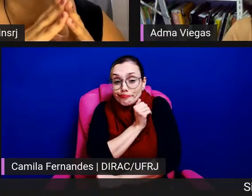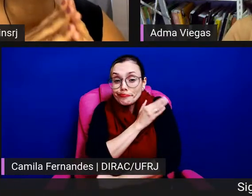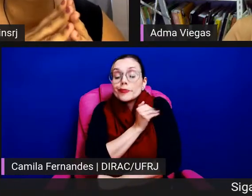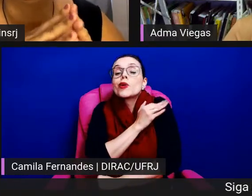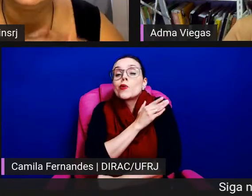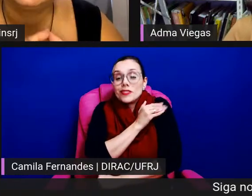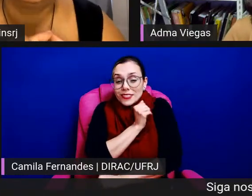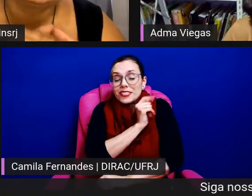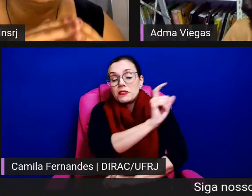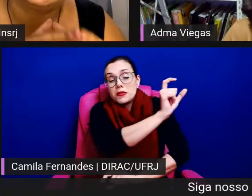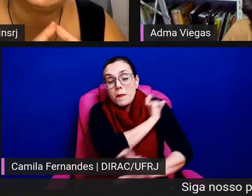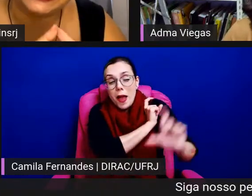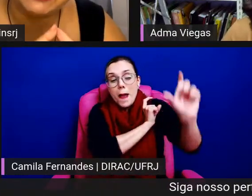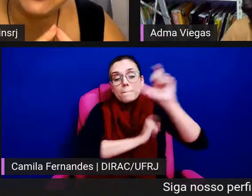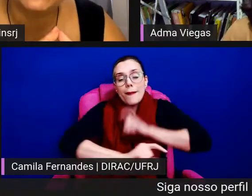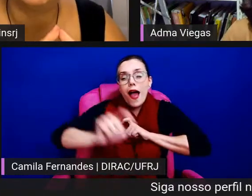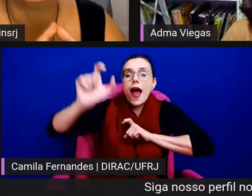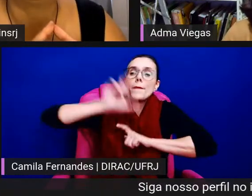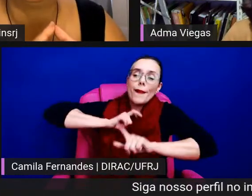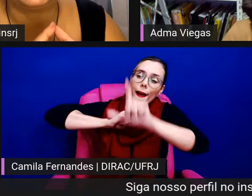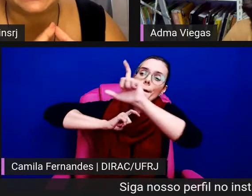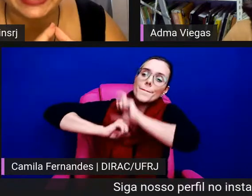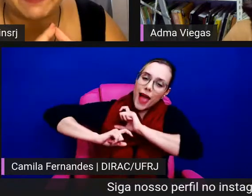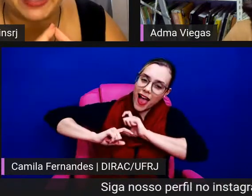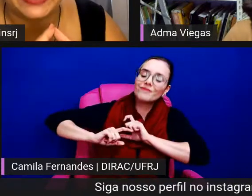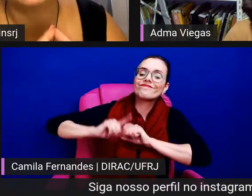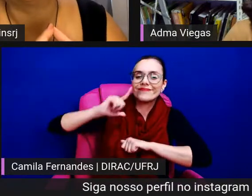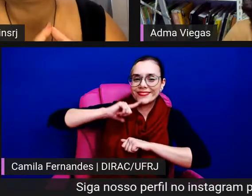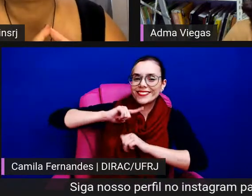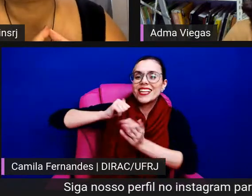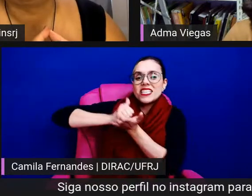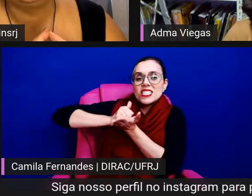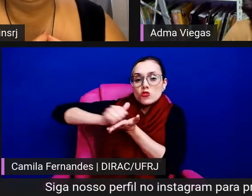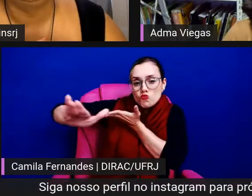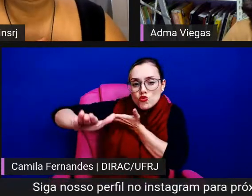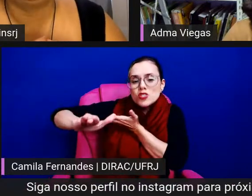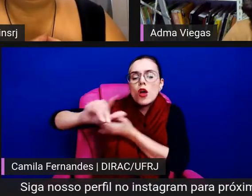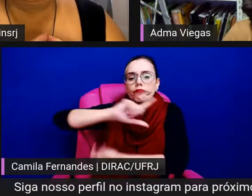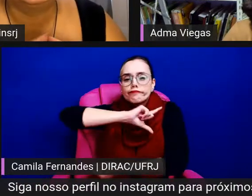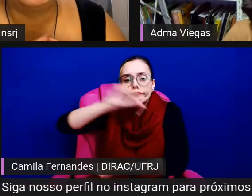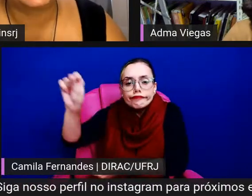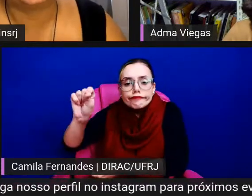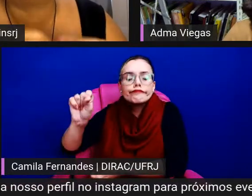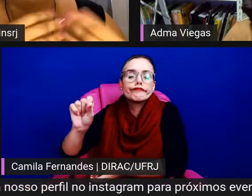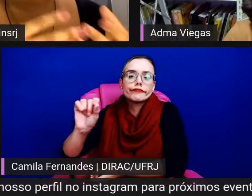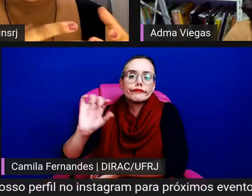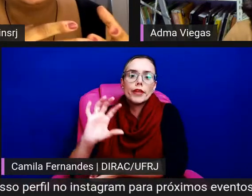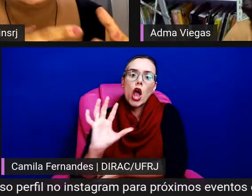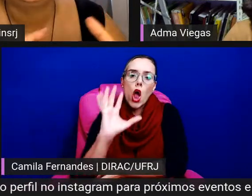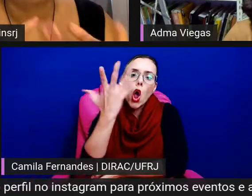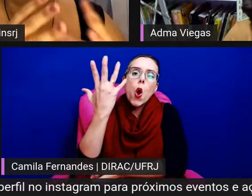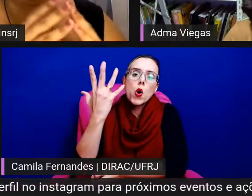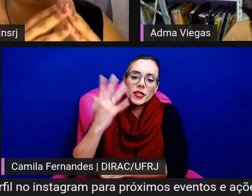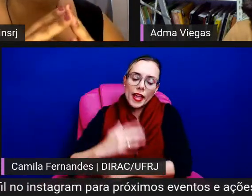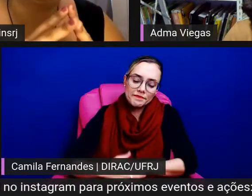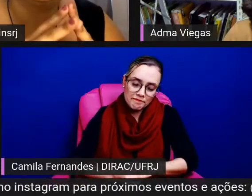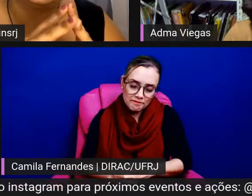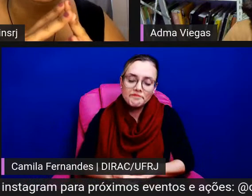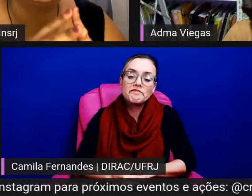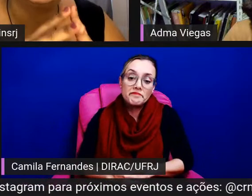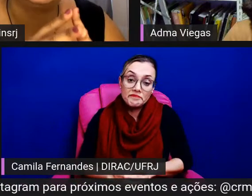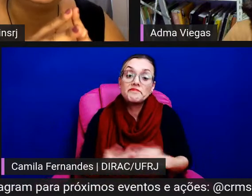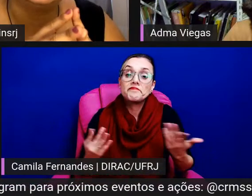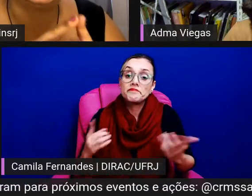desde o momento que nos entendemos como LGBTQIA+. e precisamos resistir. E